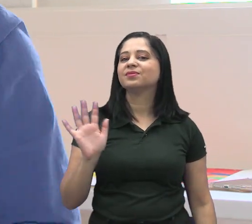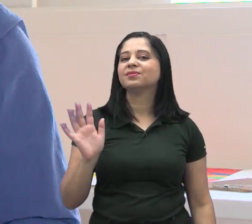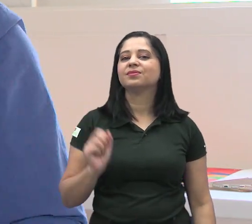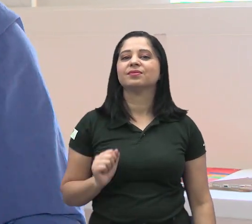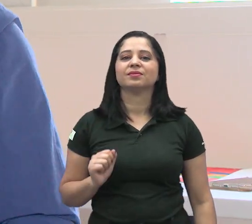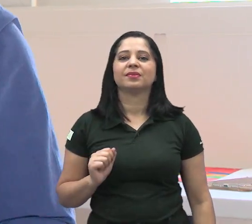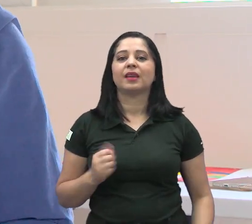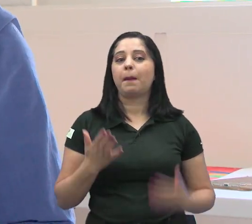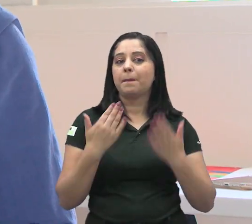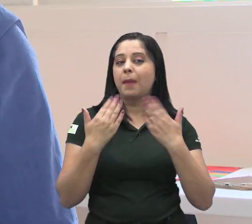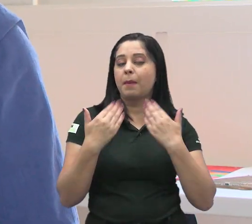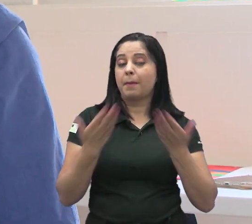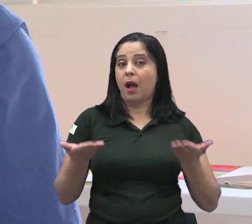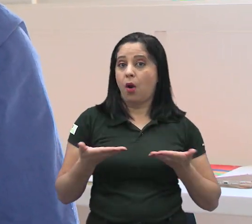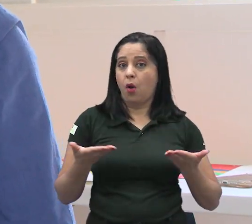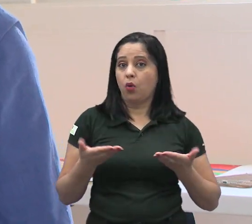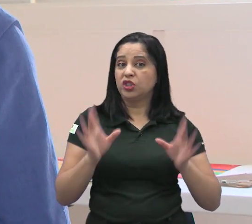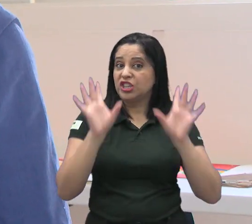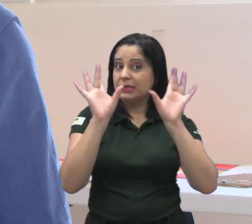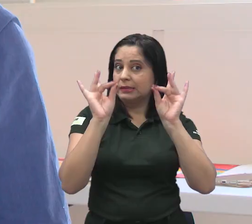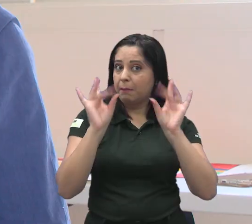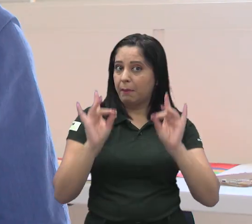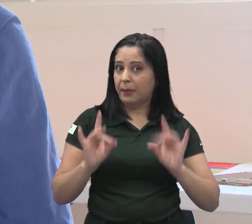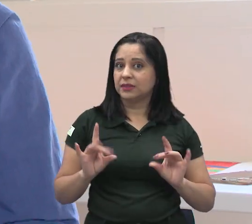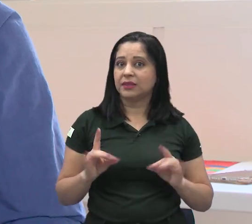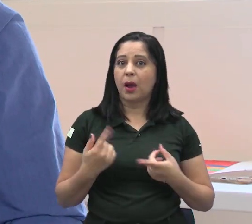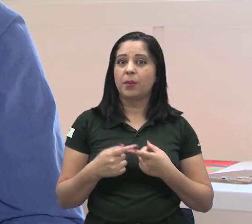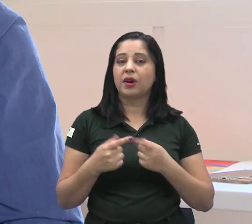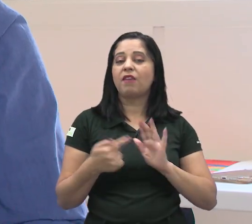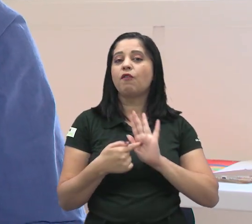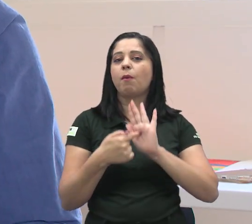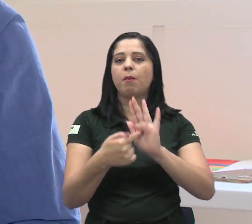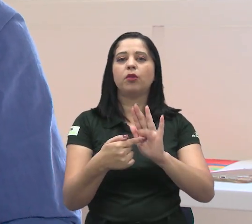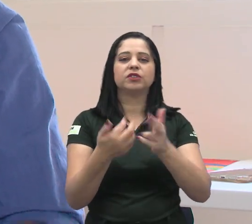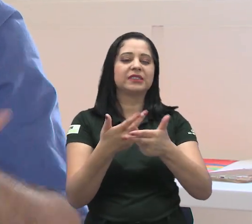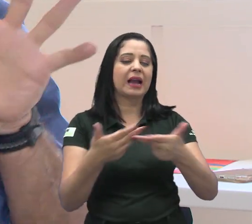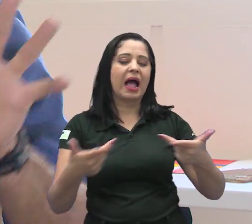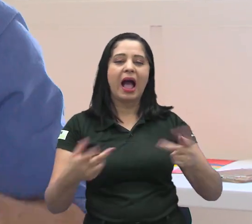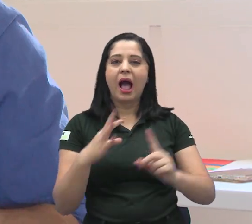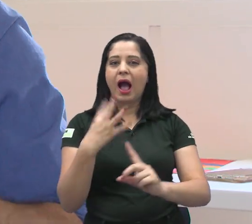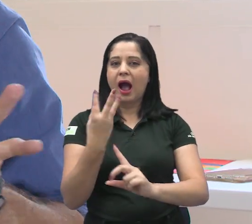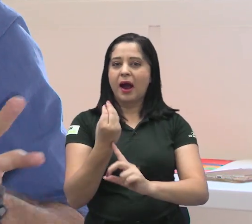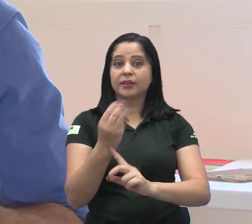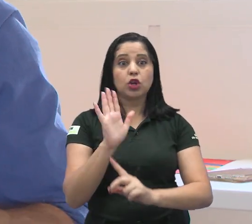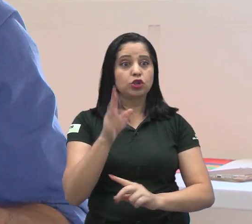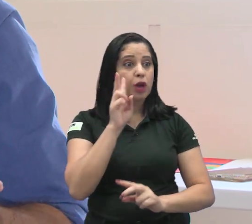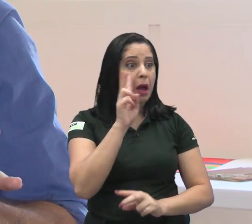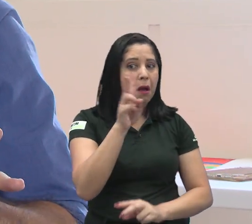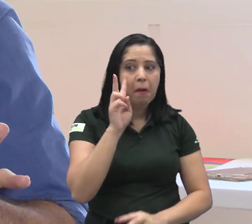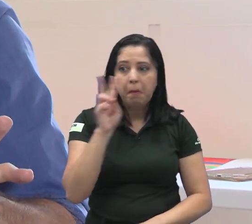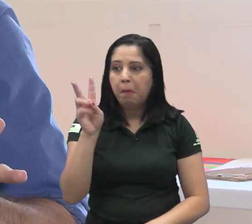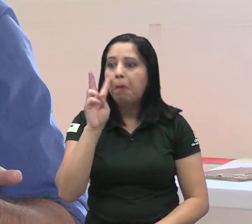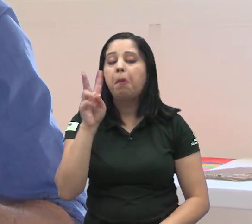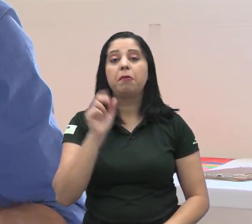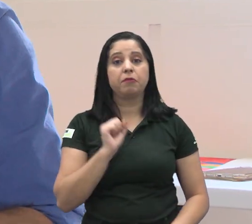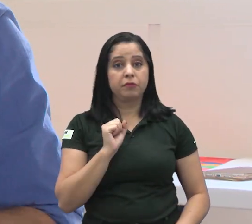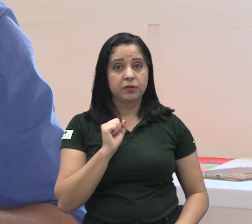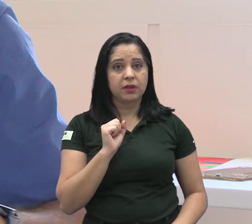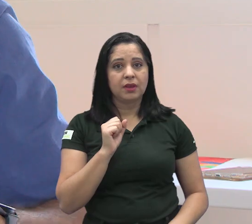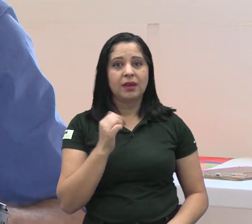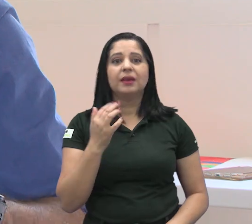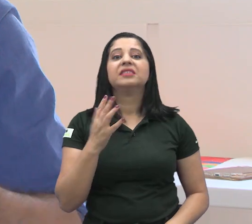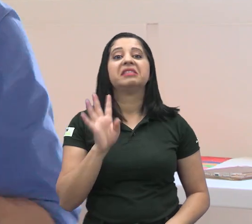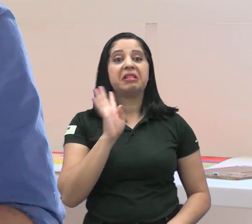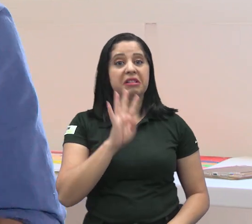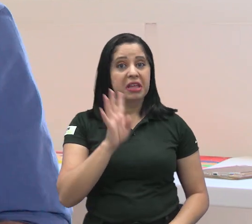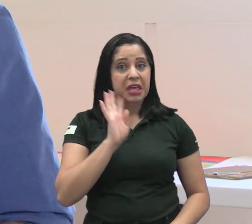o nosso bate-papo de hoje está especial, porque a gente vai mostrar muita arte aqui. Eu já dei uma olhada no que a gente tem ao redor aqui, tá